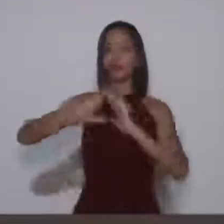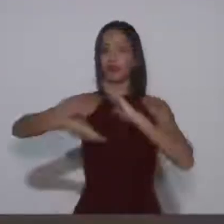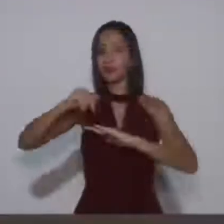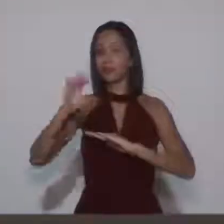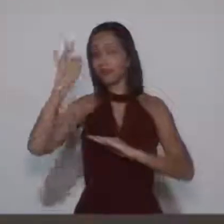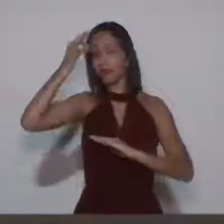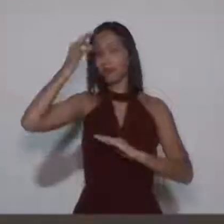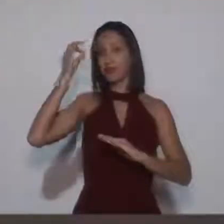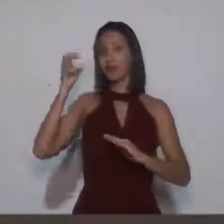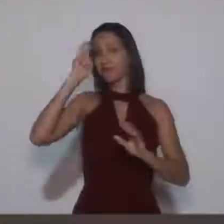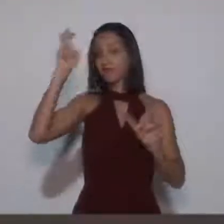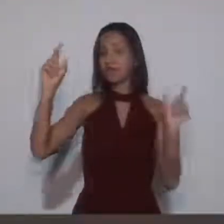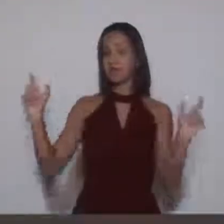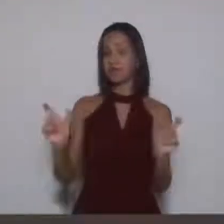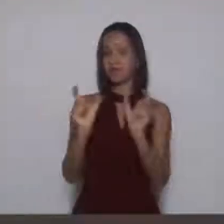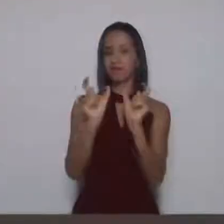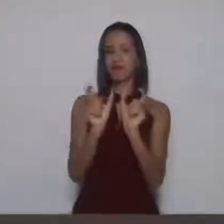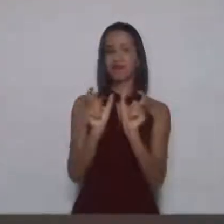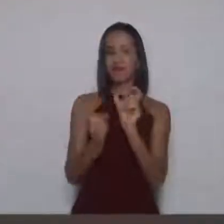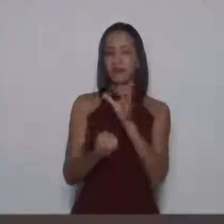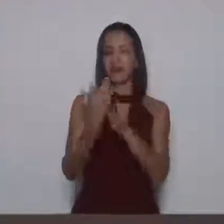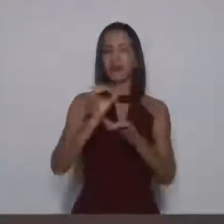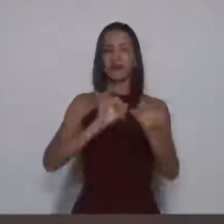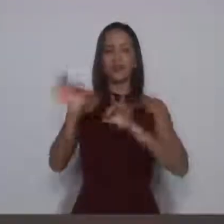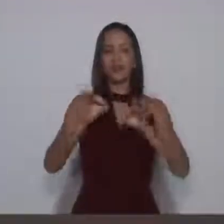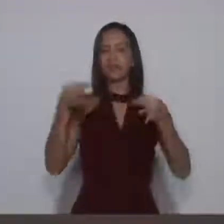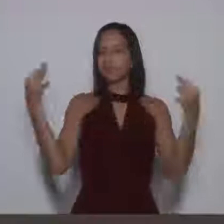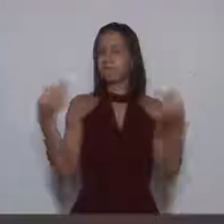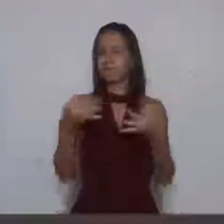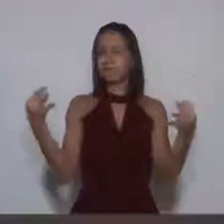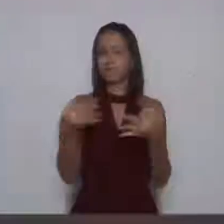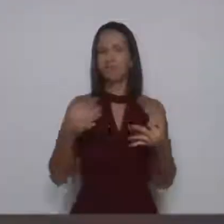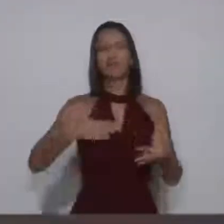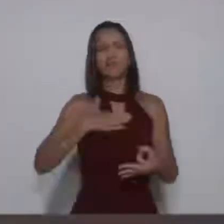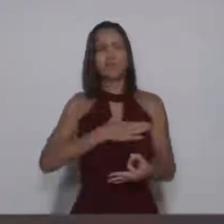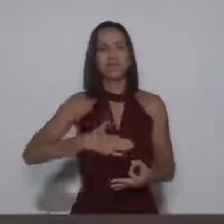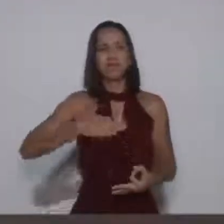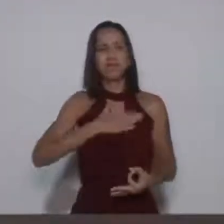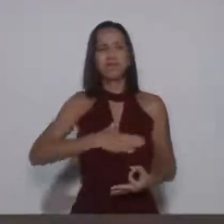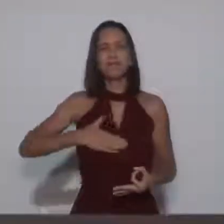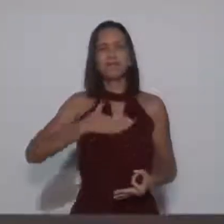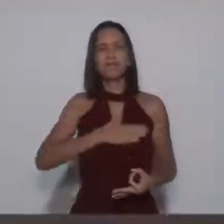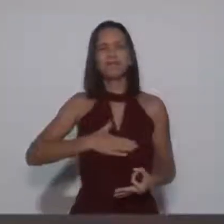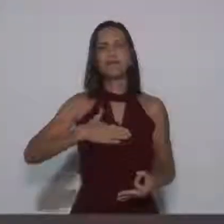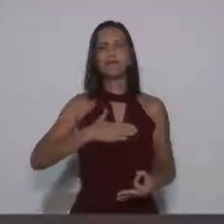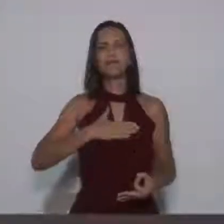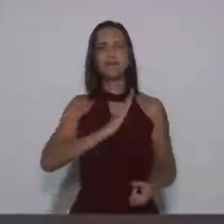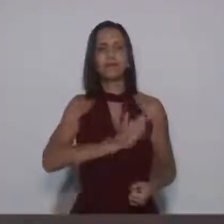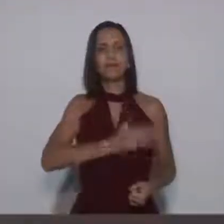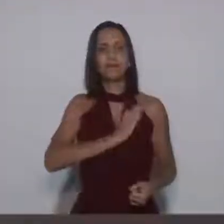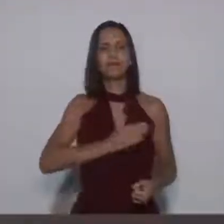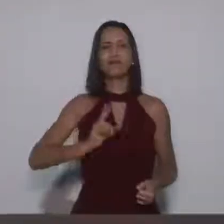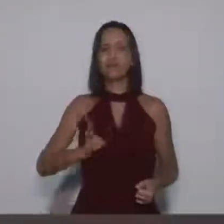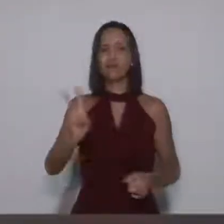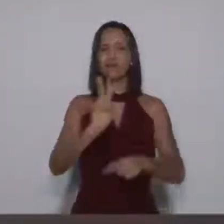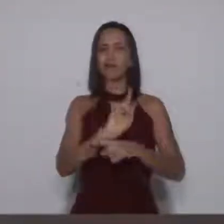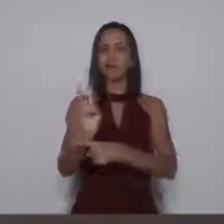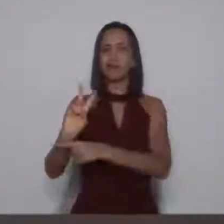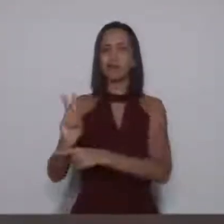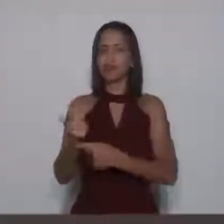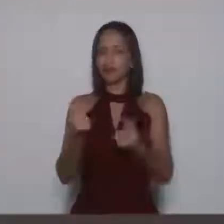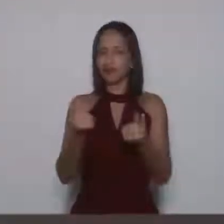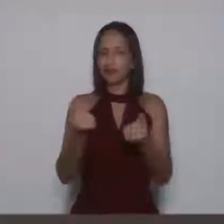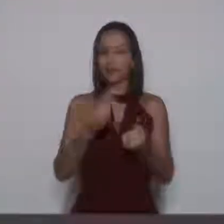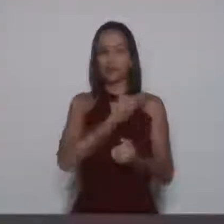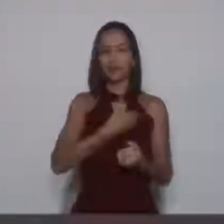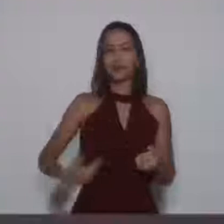percorre o caminho, você cria um projeto excelente. Então, meu desejo de todo o coração, vou continuar aqui fiscalizando, para que o dinheiro